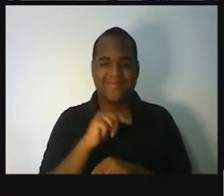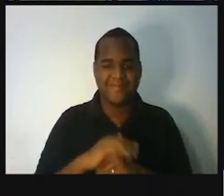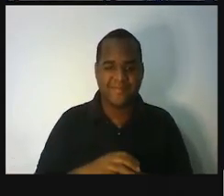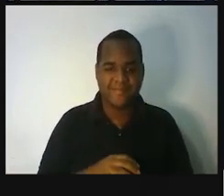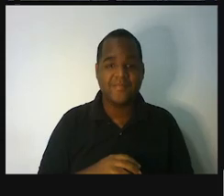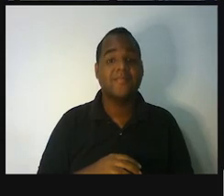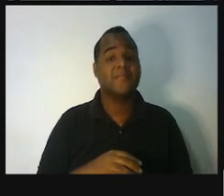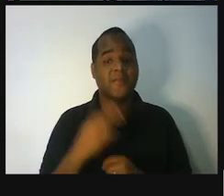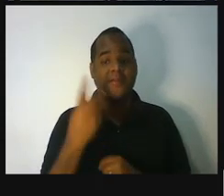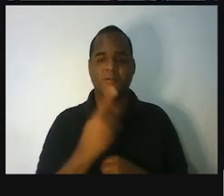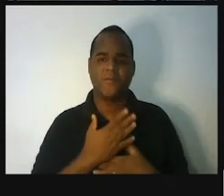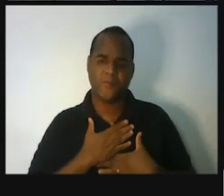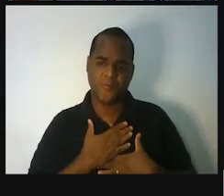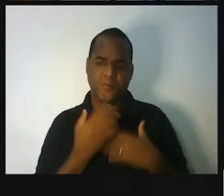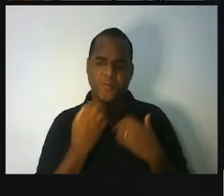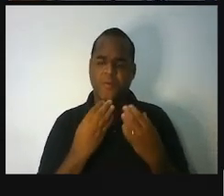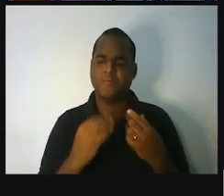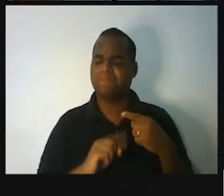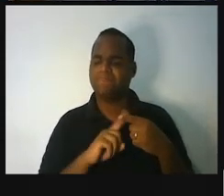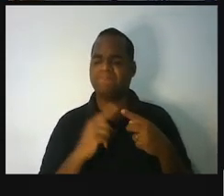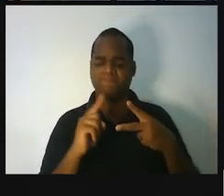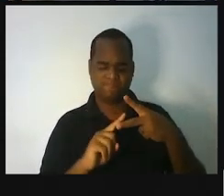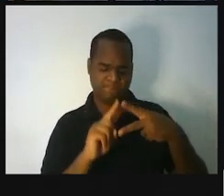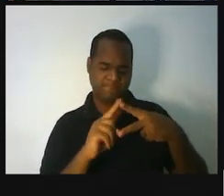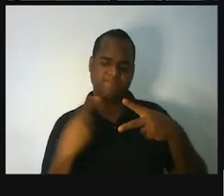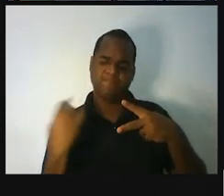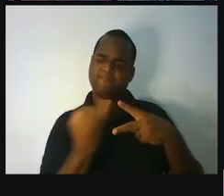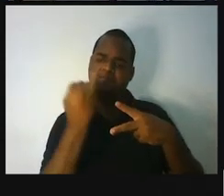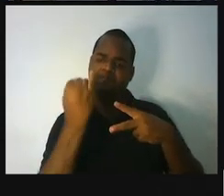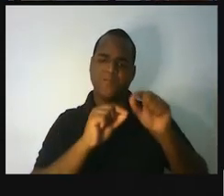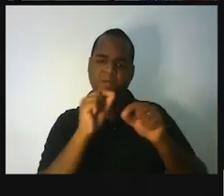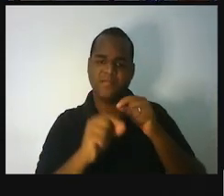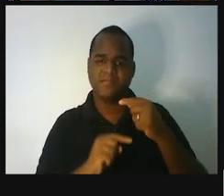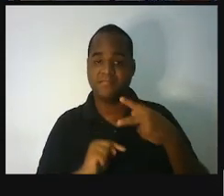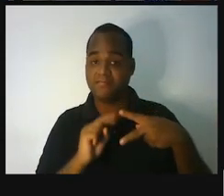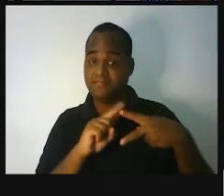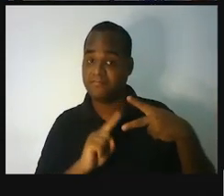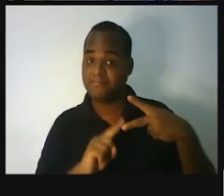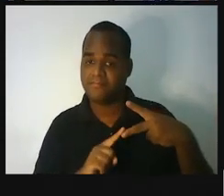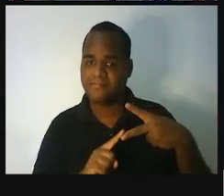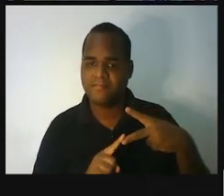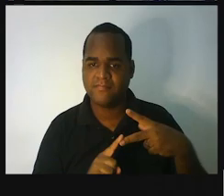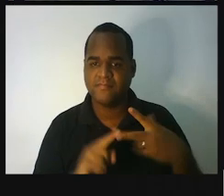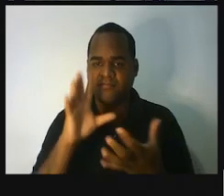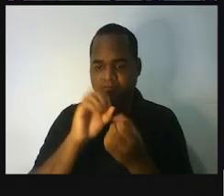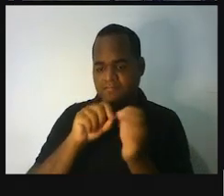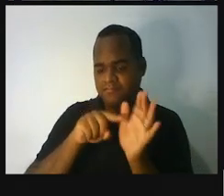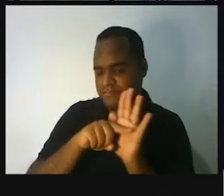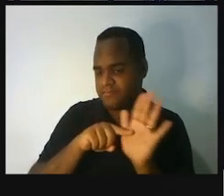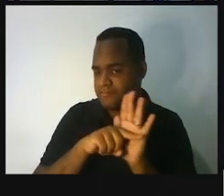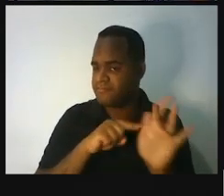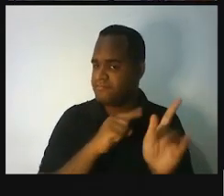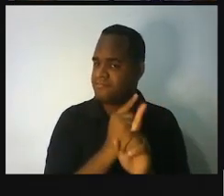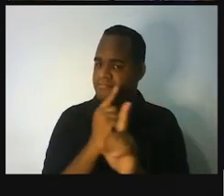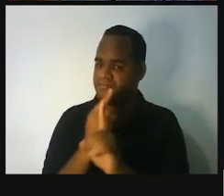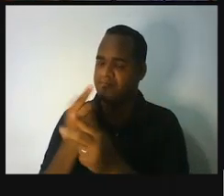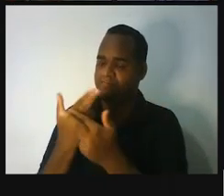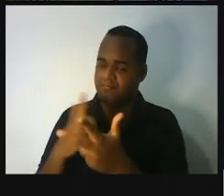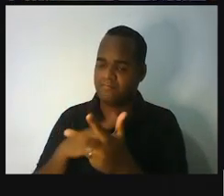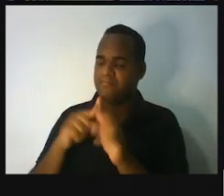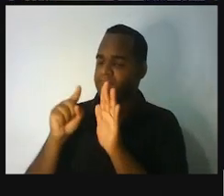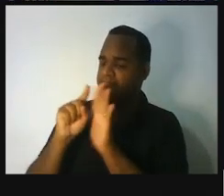que você tenha gostado dessa aula. E o que é que foi importante nessa aula? Que a gente aprendeu investigando, né?